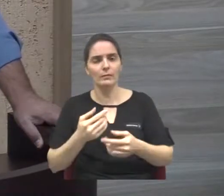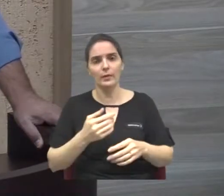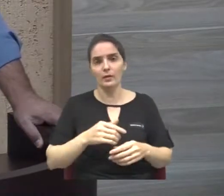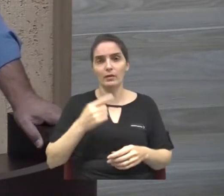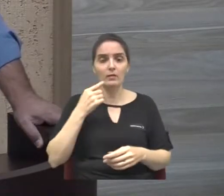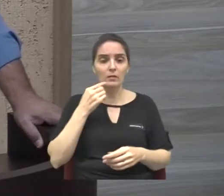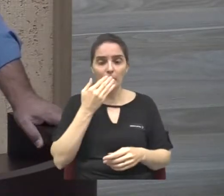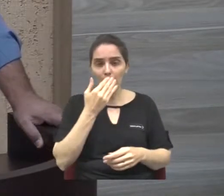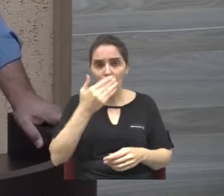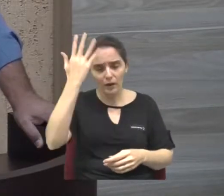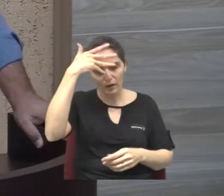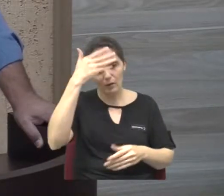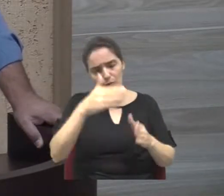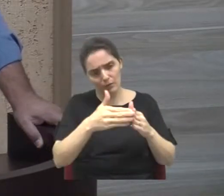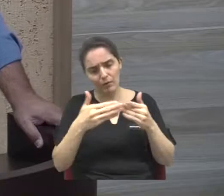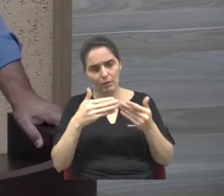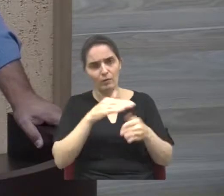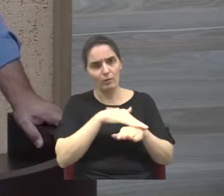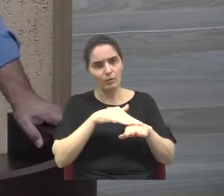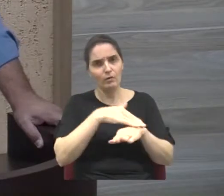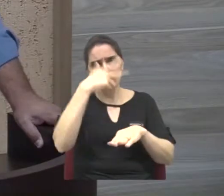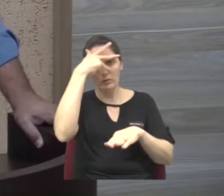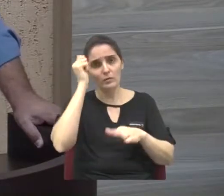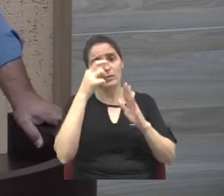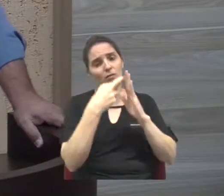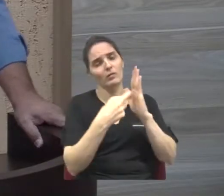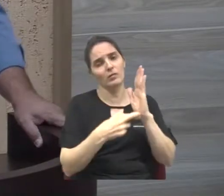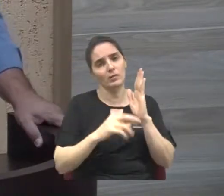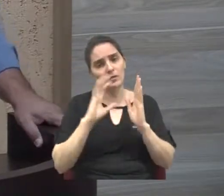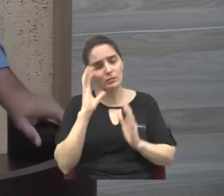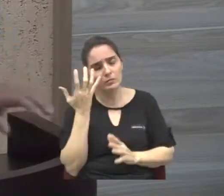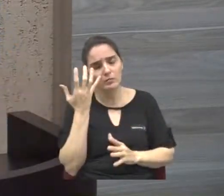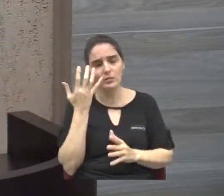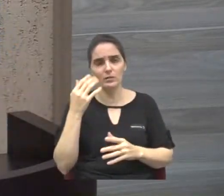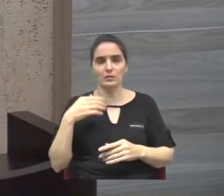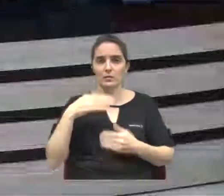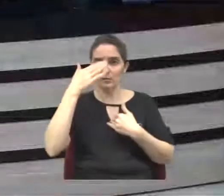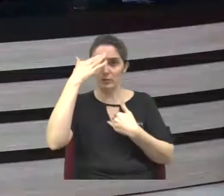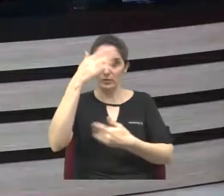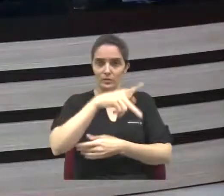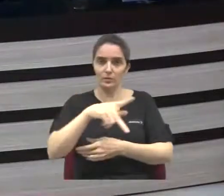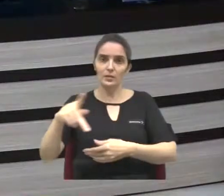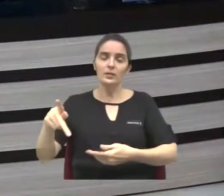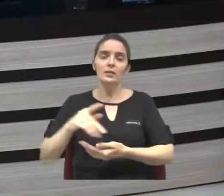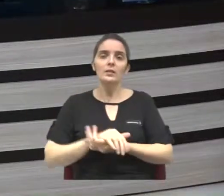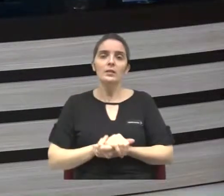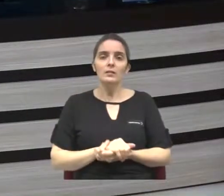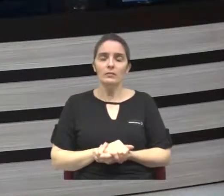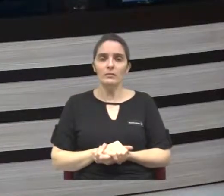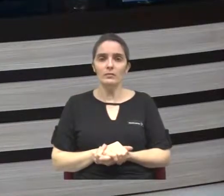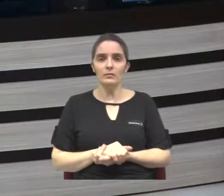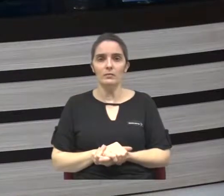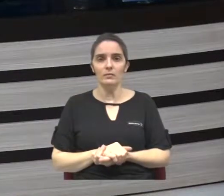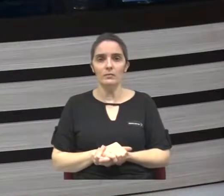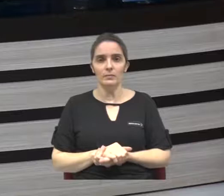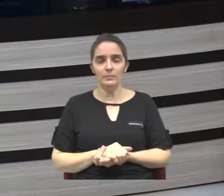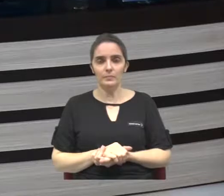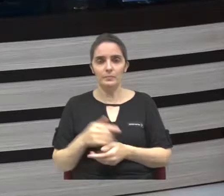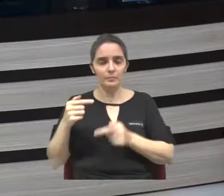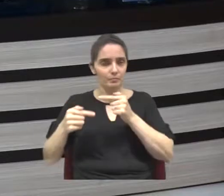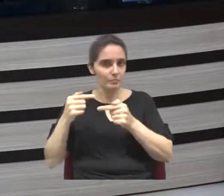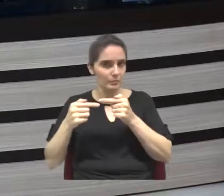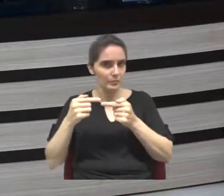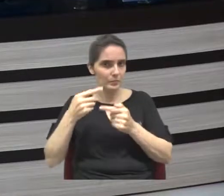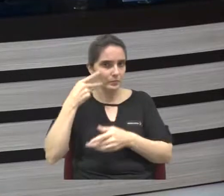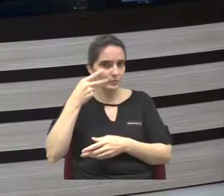que regulamente o quanto antes para que possa haver essa fiscalização. Obrigado, presidente. O requerimento continua em discussão. mais algum